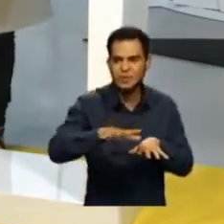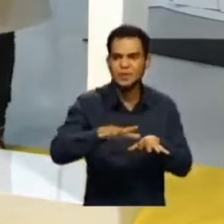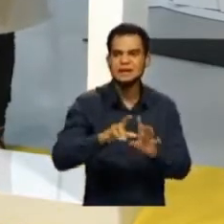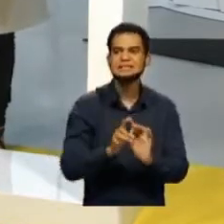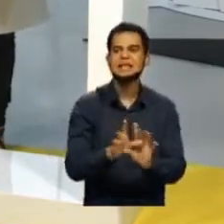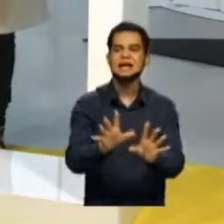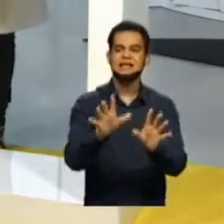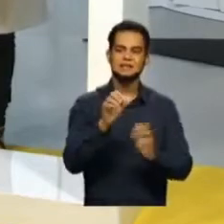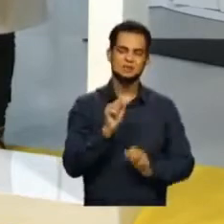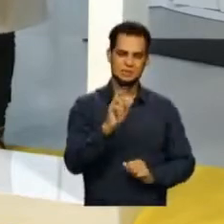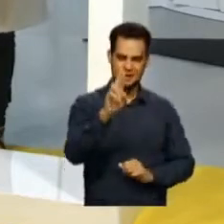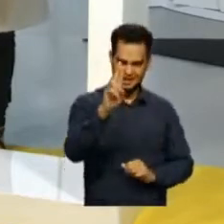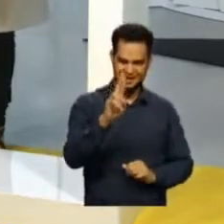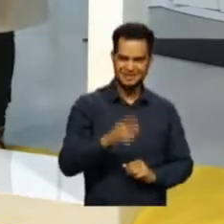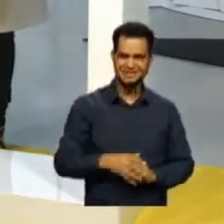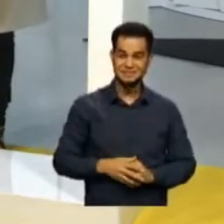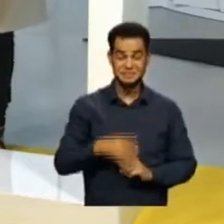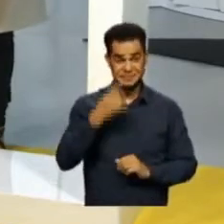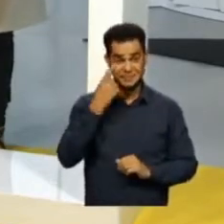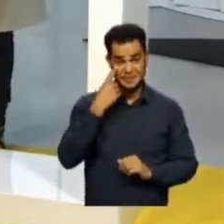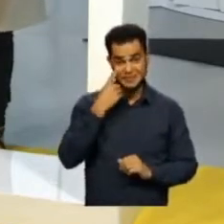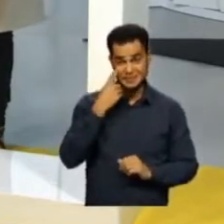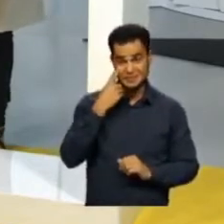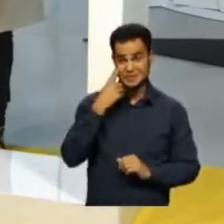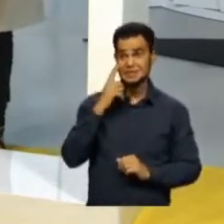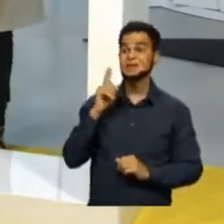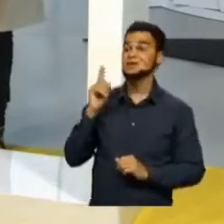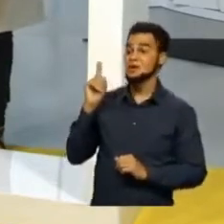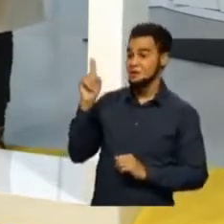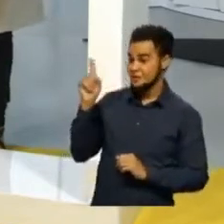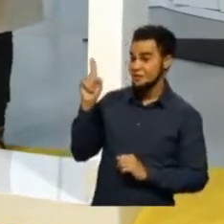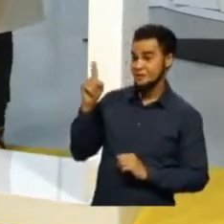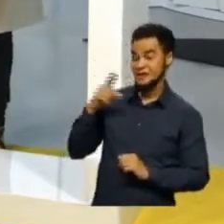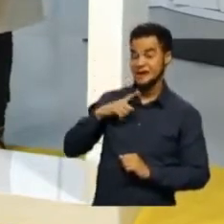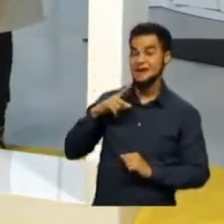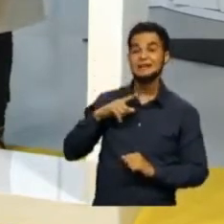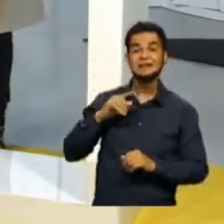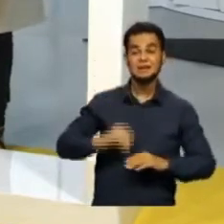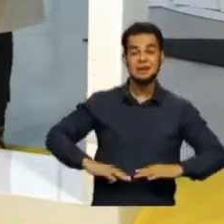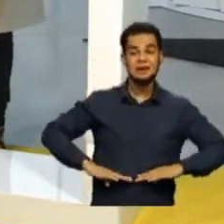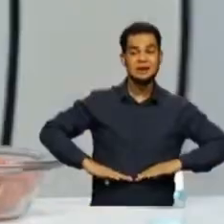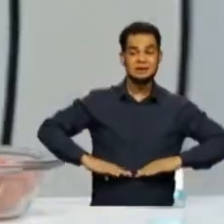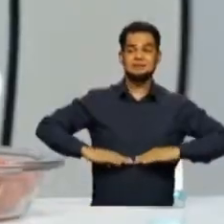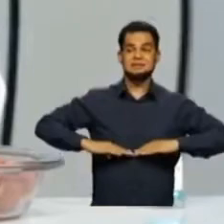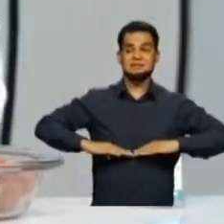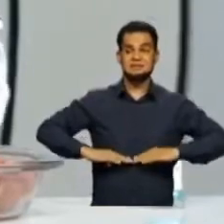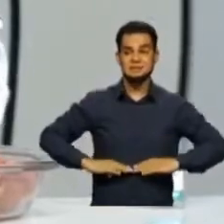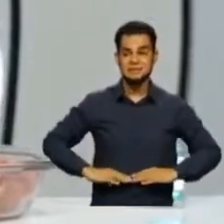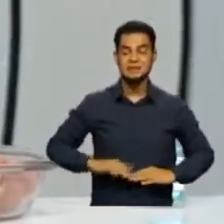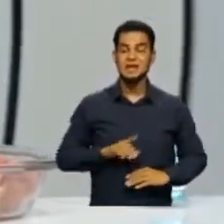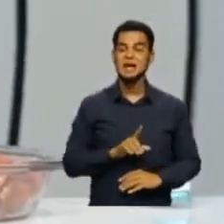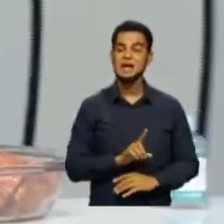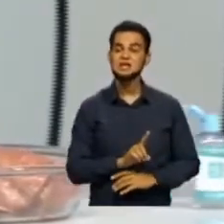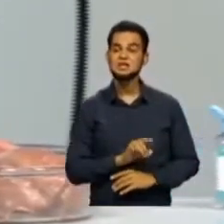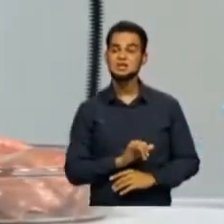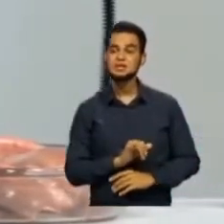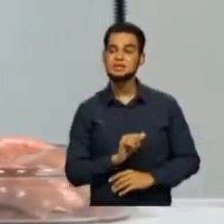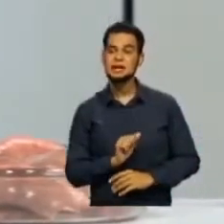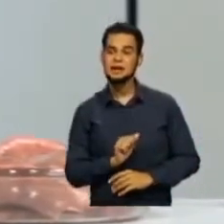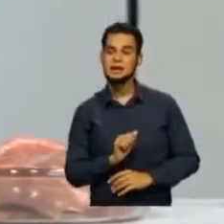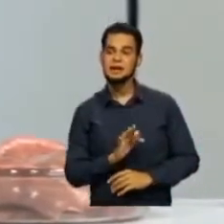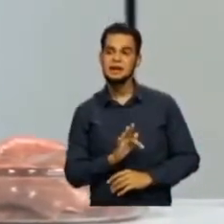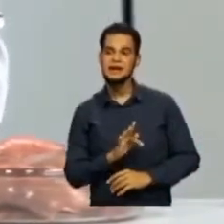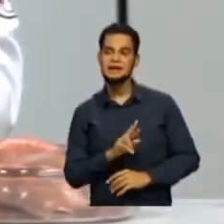Expiração, saída do ar. Vocês viram que o diafragma, ele colaborou, ele fez com que esse